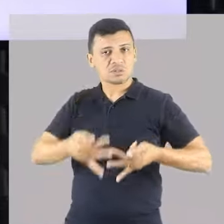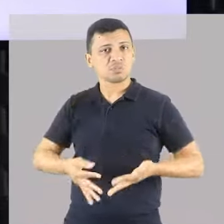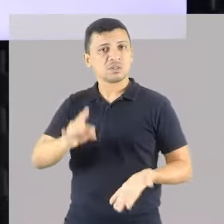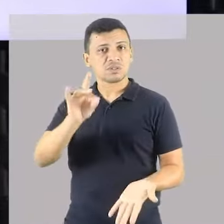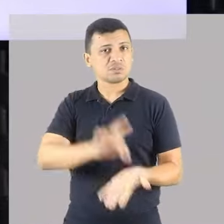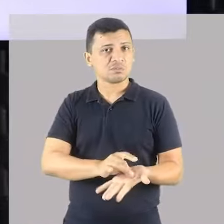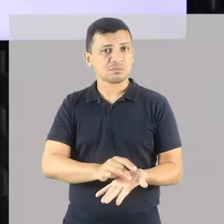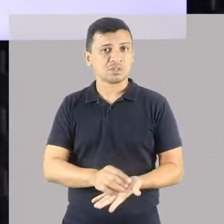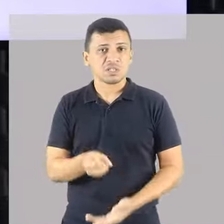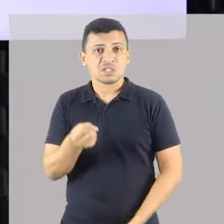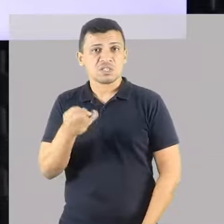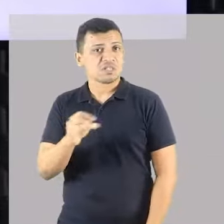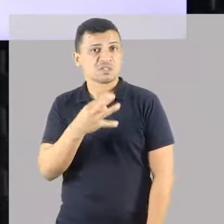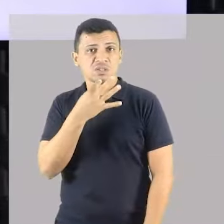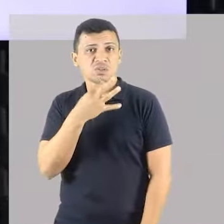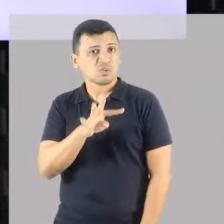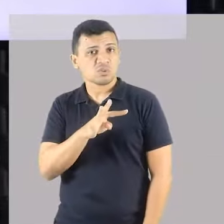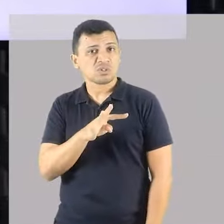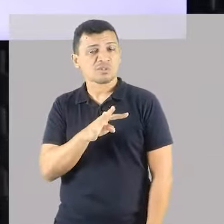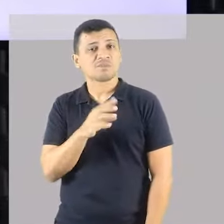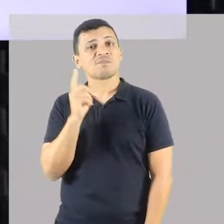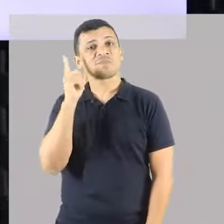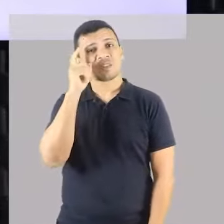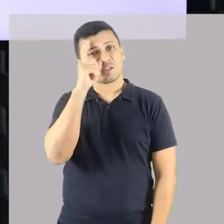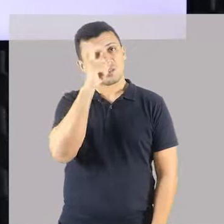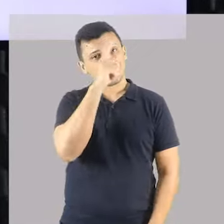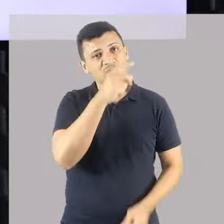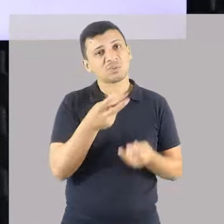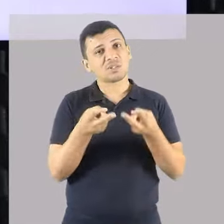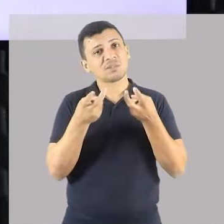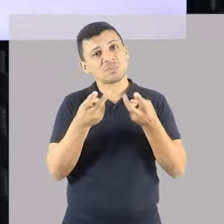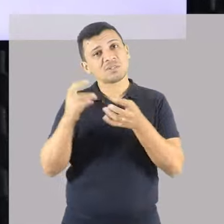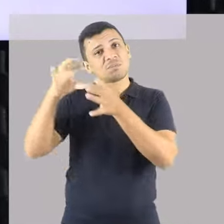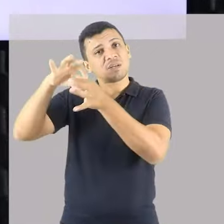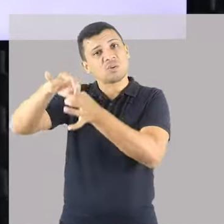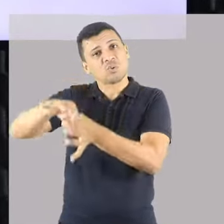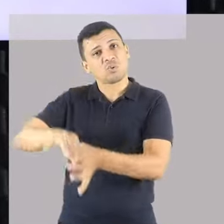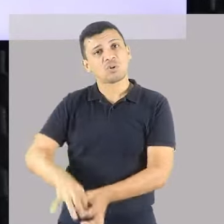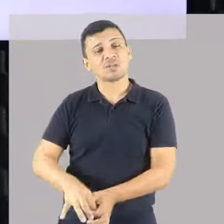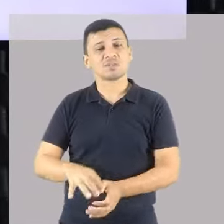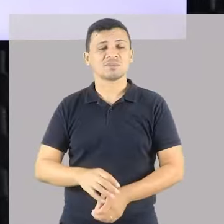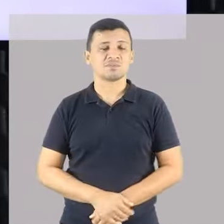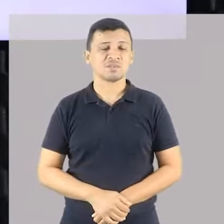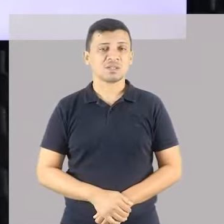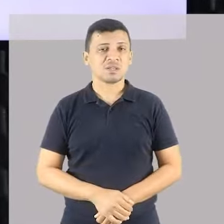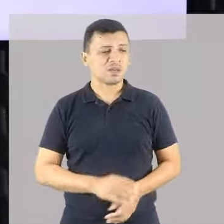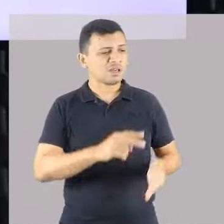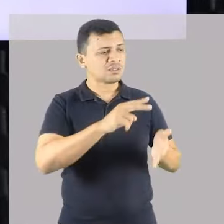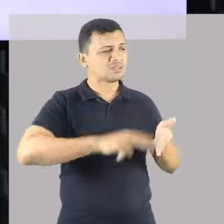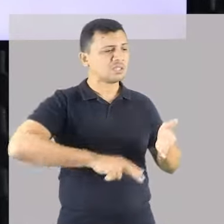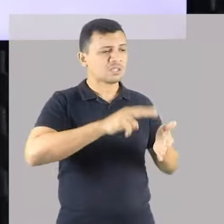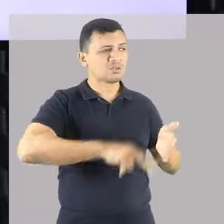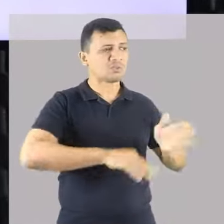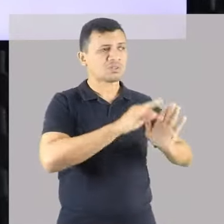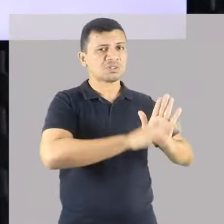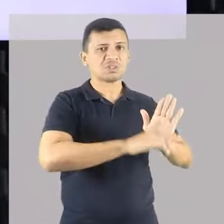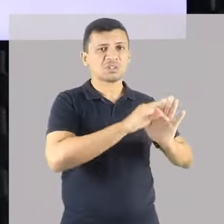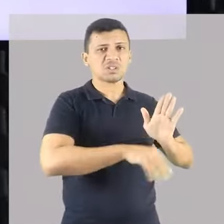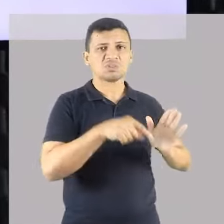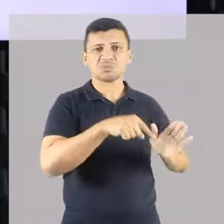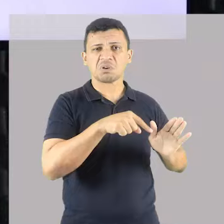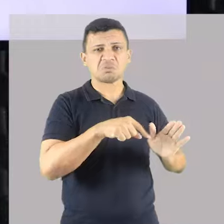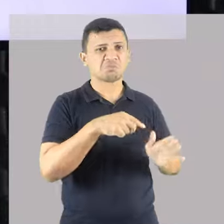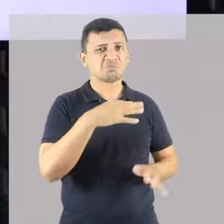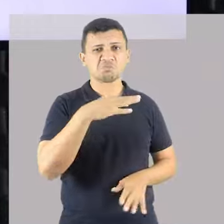conheço essa realidade eu tenho dificuldade de perceber a coerência do texto se você tá lendo um texto sobre algo que você nunca ouviu